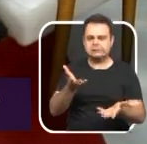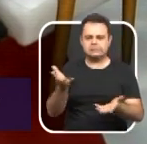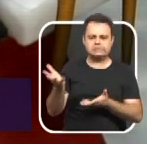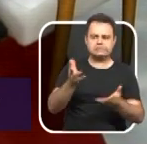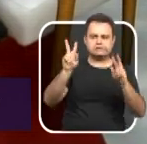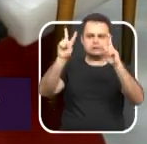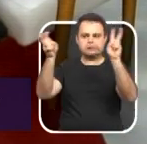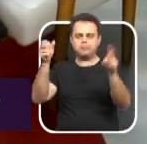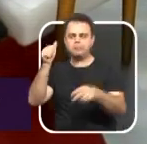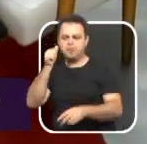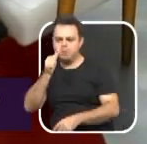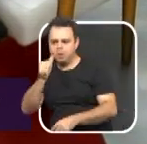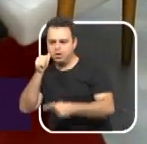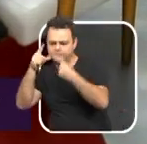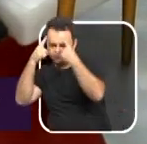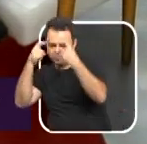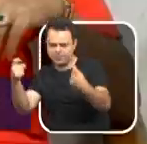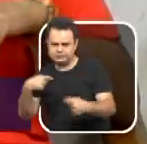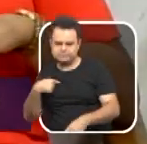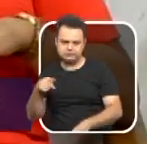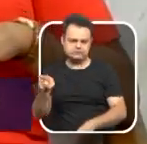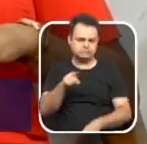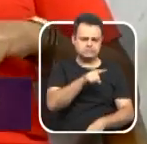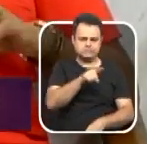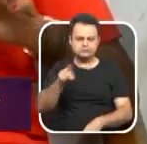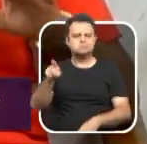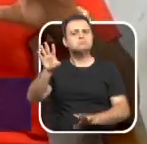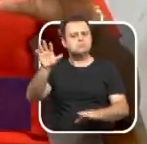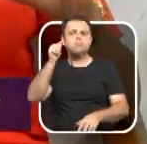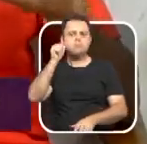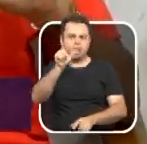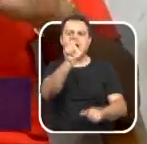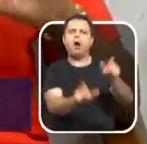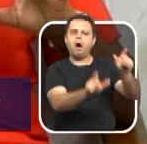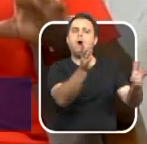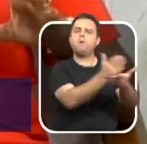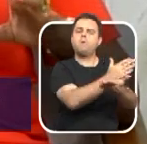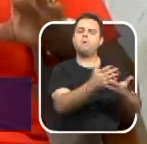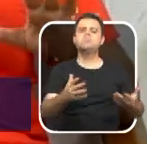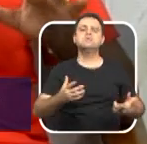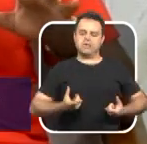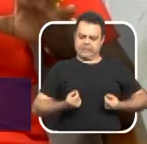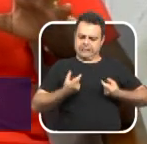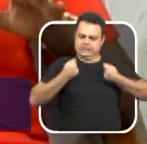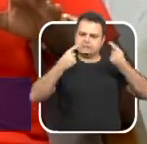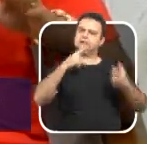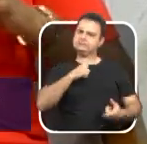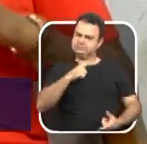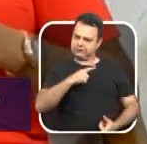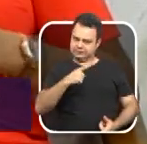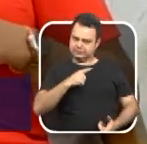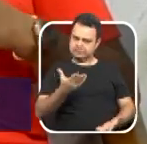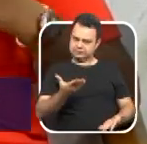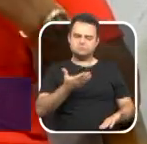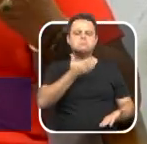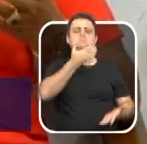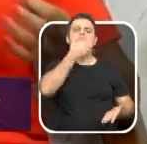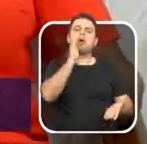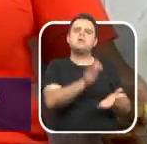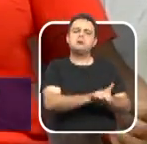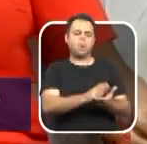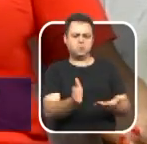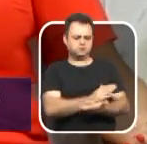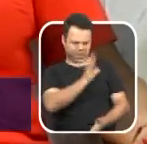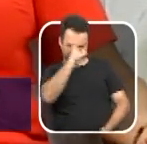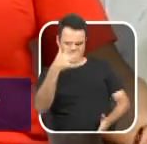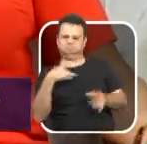câncer, elas são vítimas de violência doméstica, elas são abandonadas. Então eu falei, não, vou misturar esses assuntos e vai dar tudo certo. Então, uma campanha